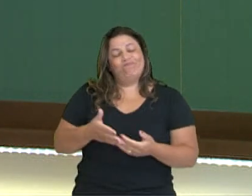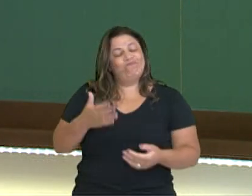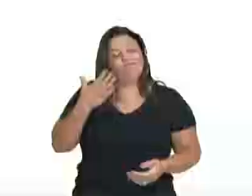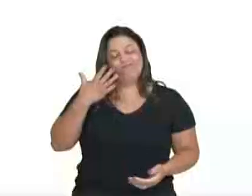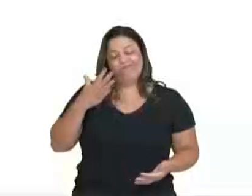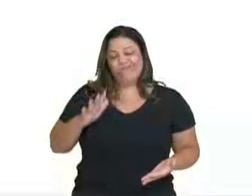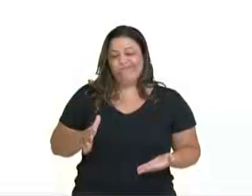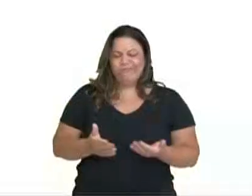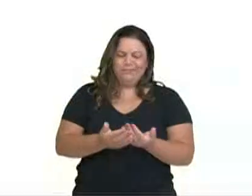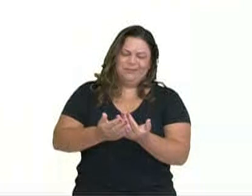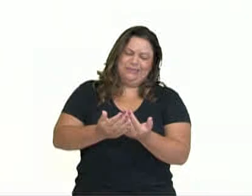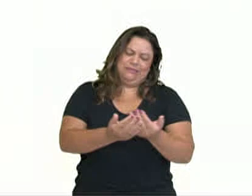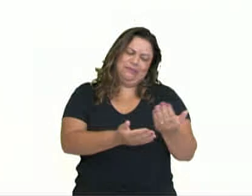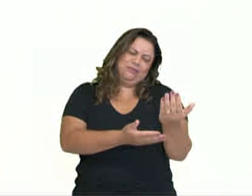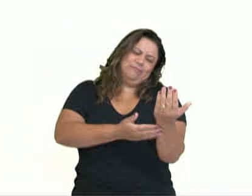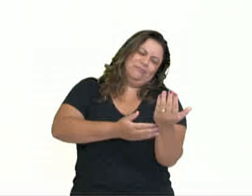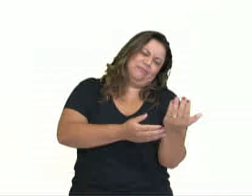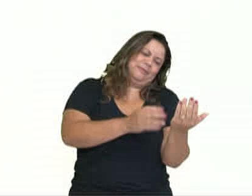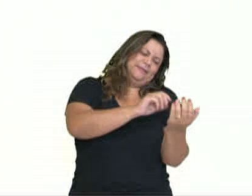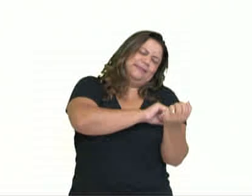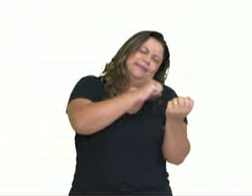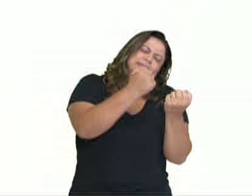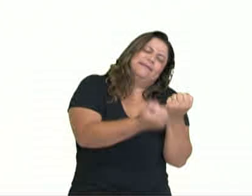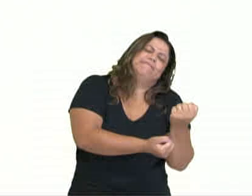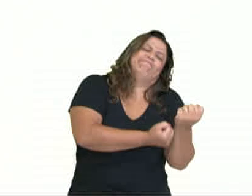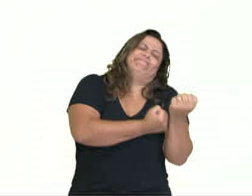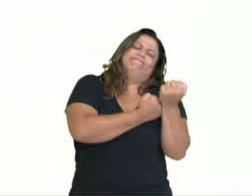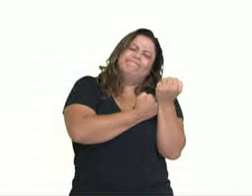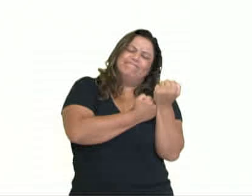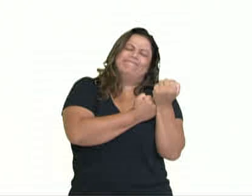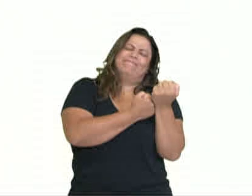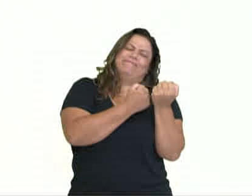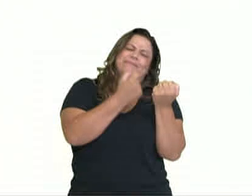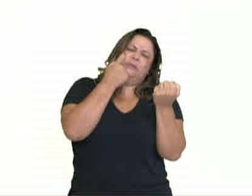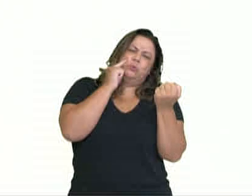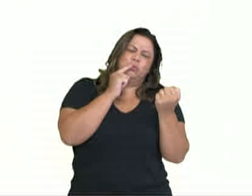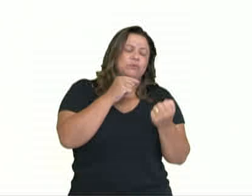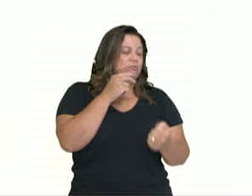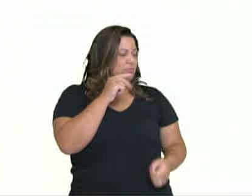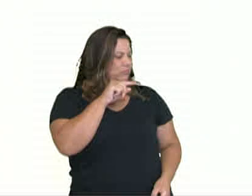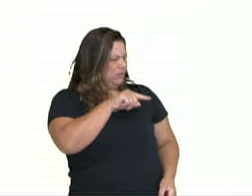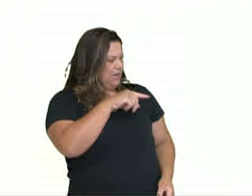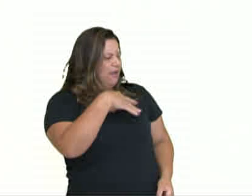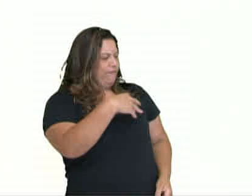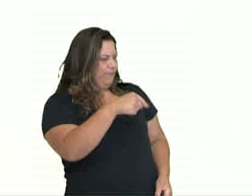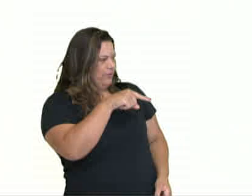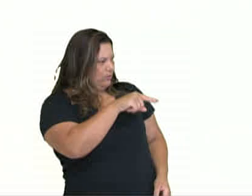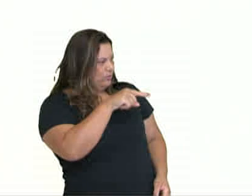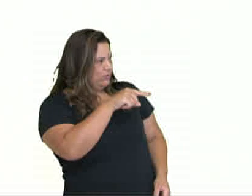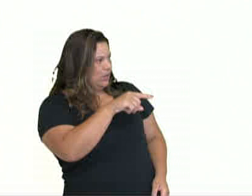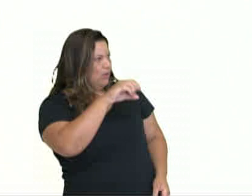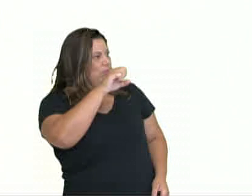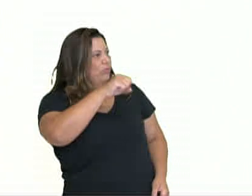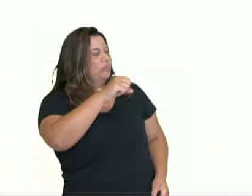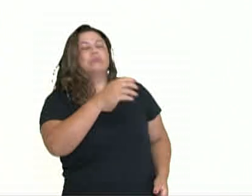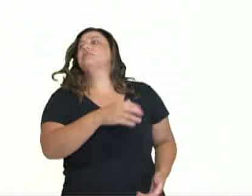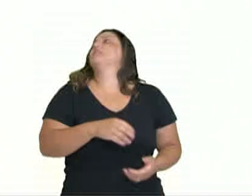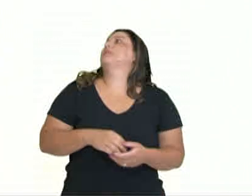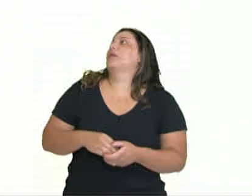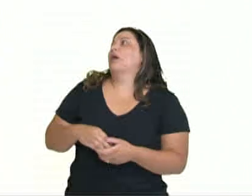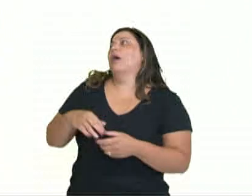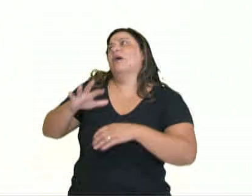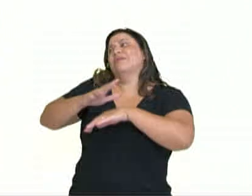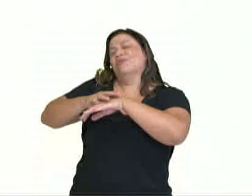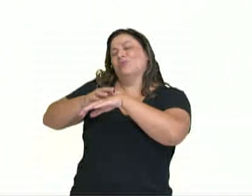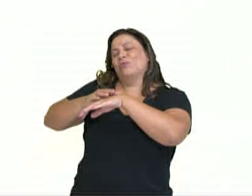choramingando. A mulher apertou-a mais contra o peito. Seu filho? É. Está doente. Vou